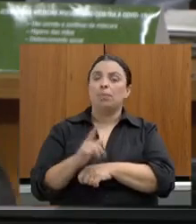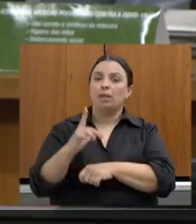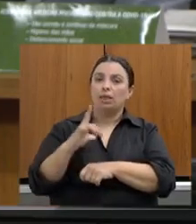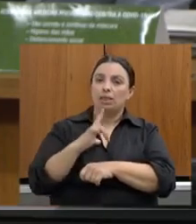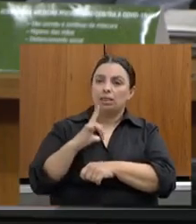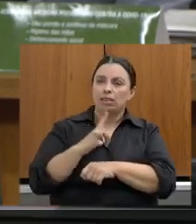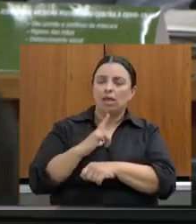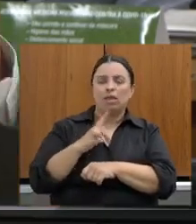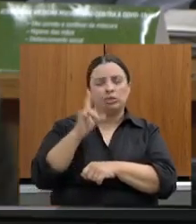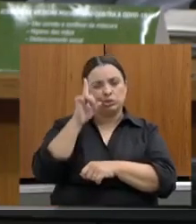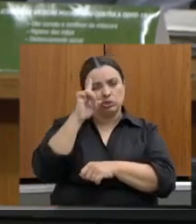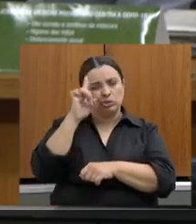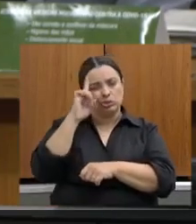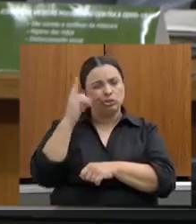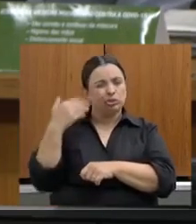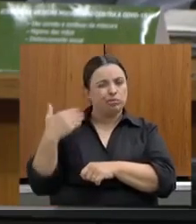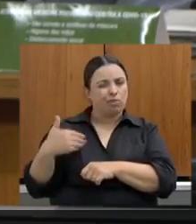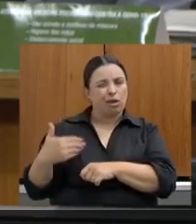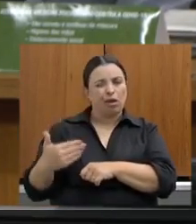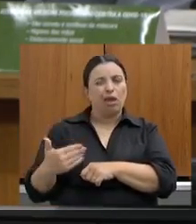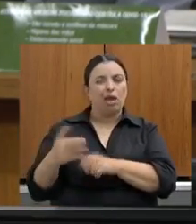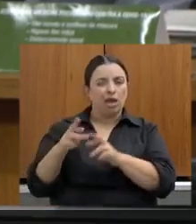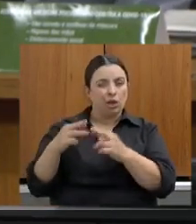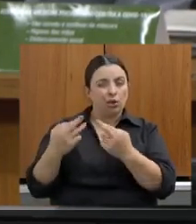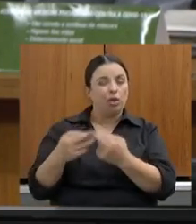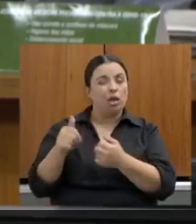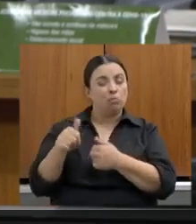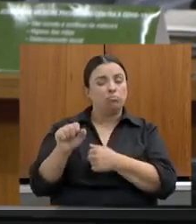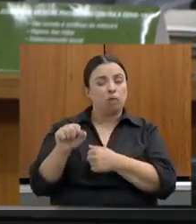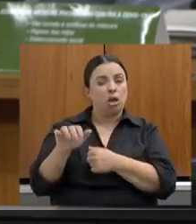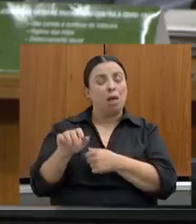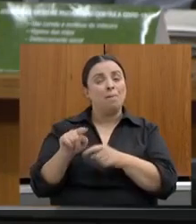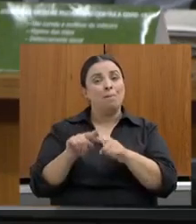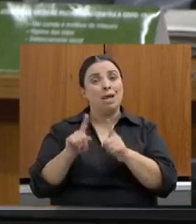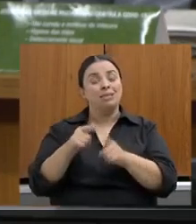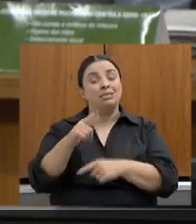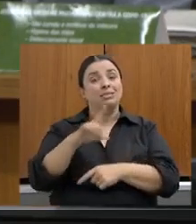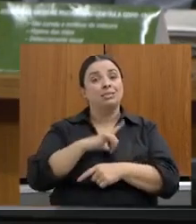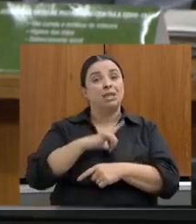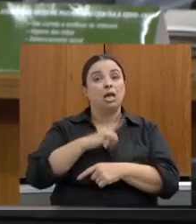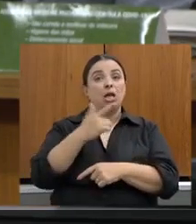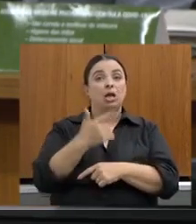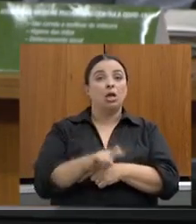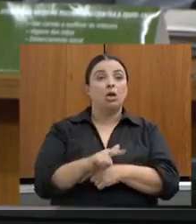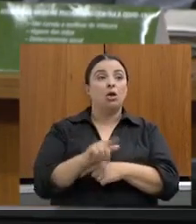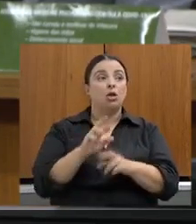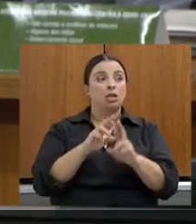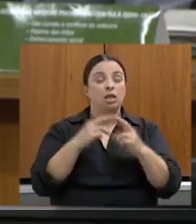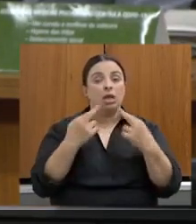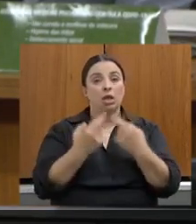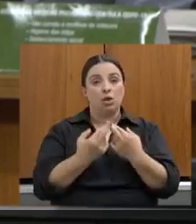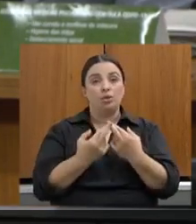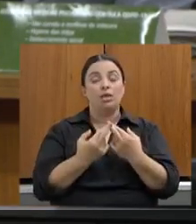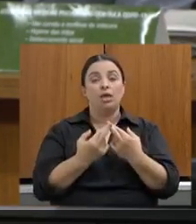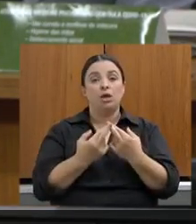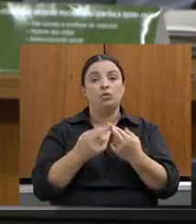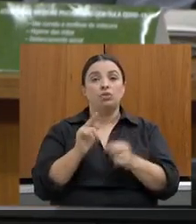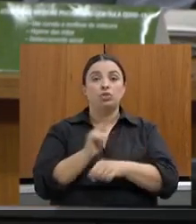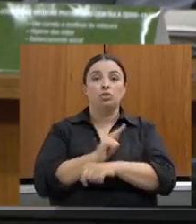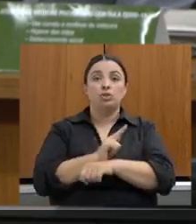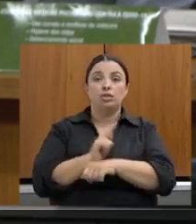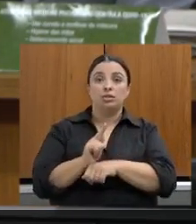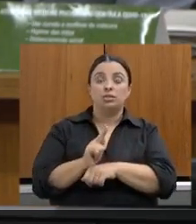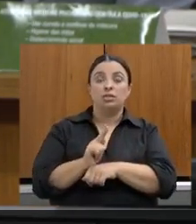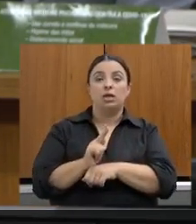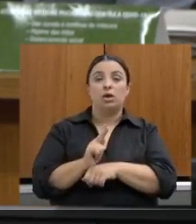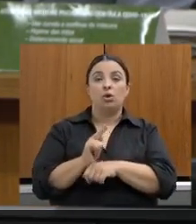dia a dia né da com essas iniciativas nós também estamos fazendo e nesse semestre e reuniões gerenciais